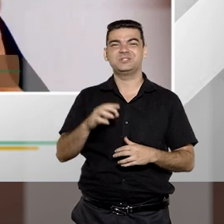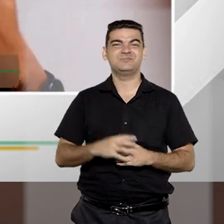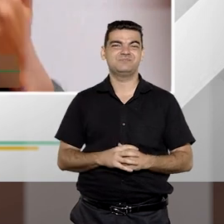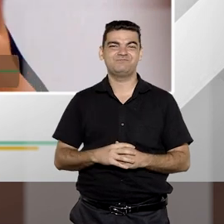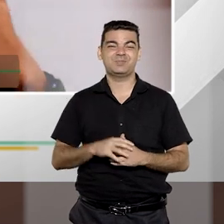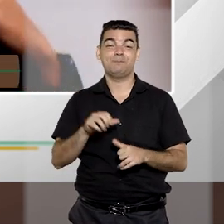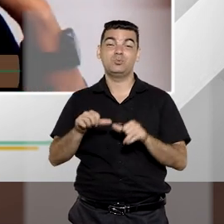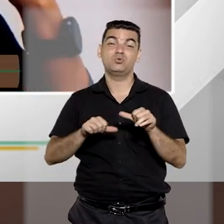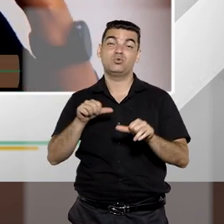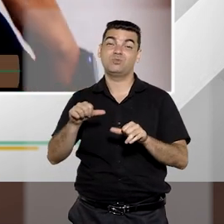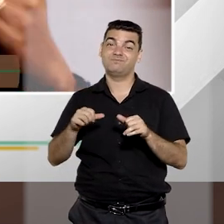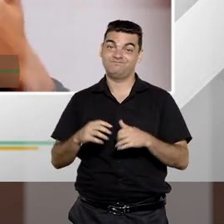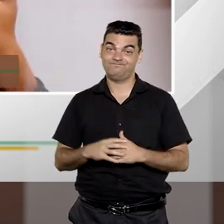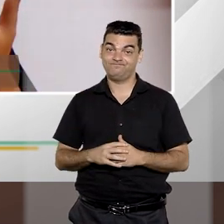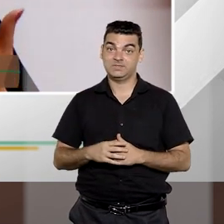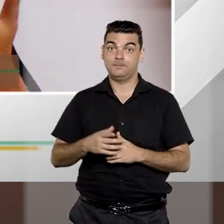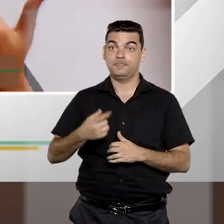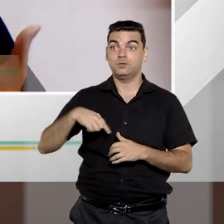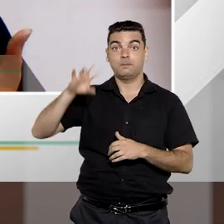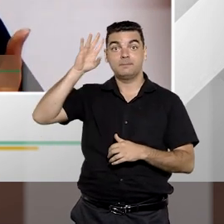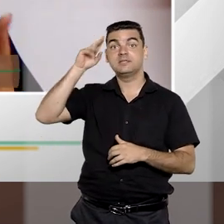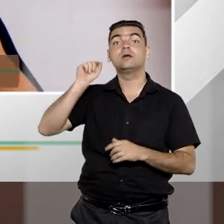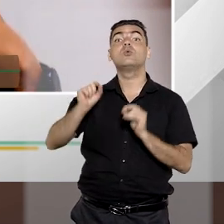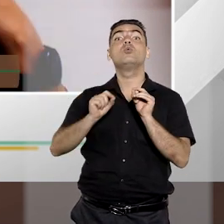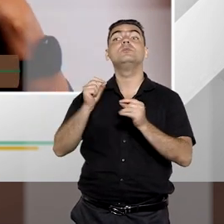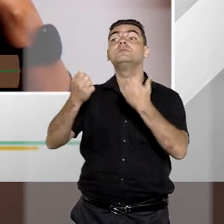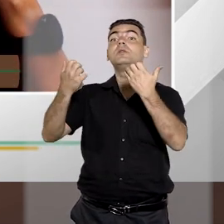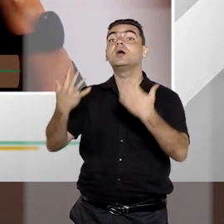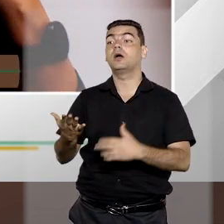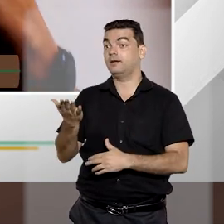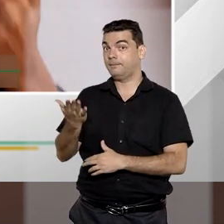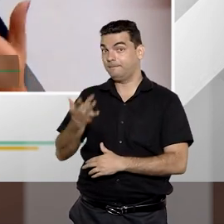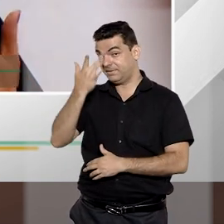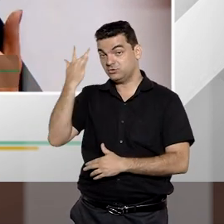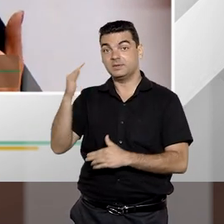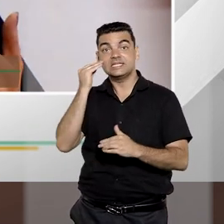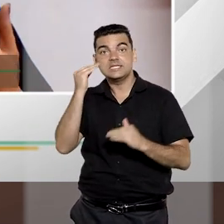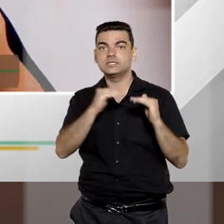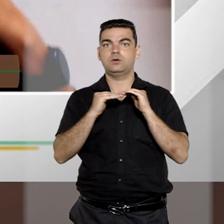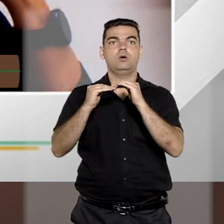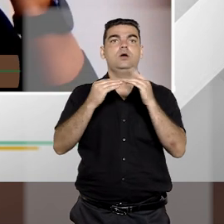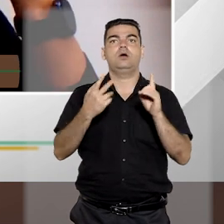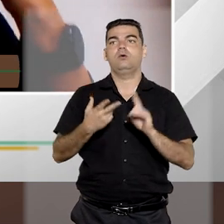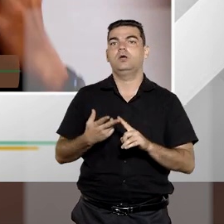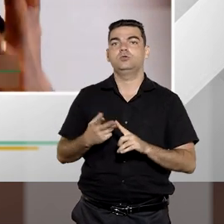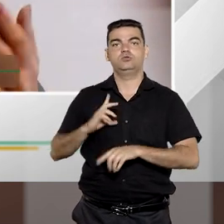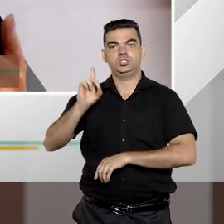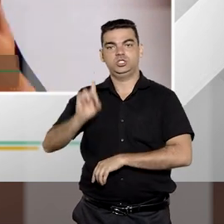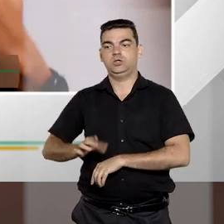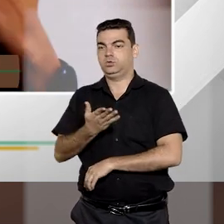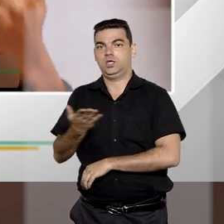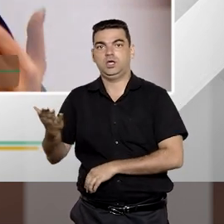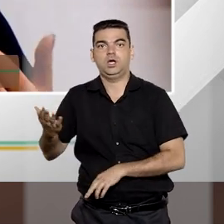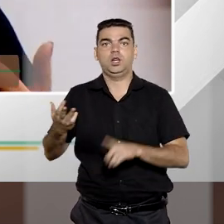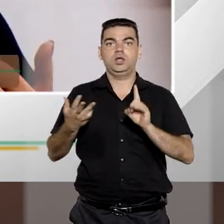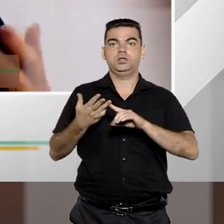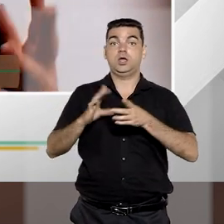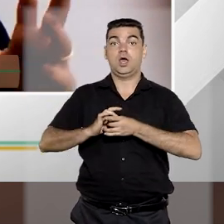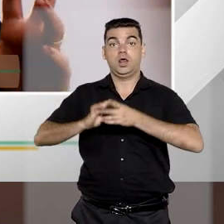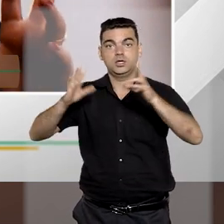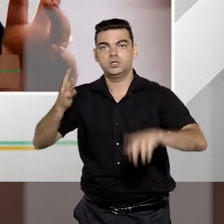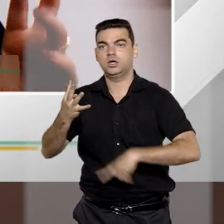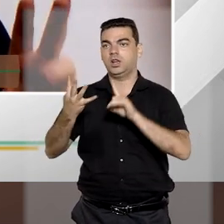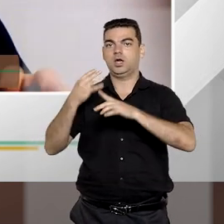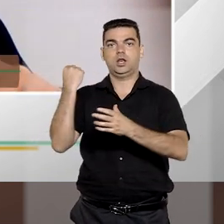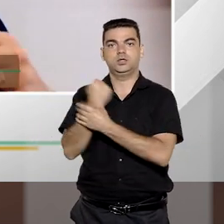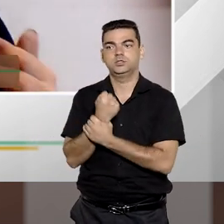se evoluiu mais nas reflexões acerca das condições de igualdade, do exercício dos direitos, das liberdades,